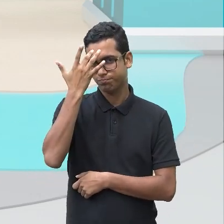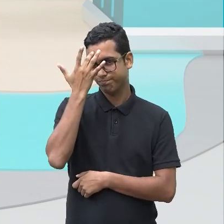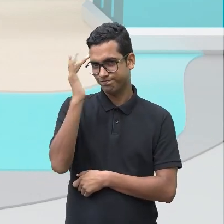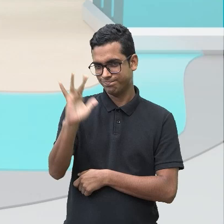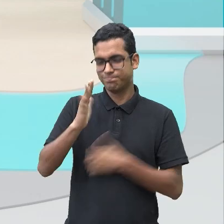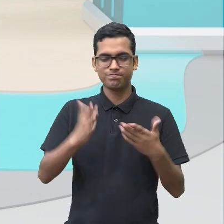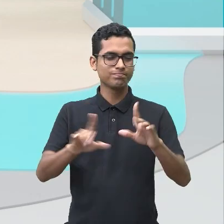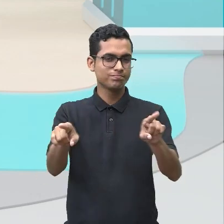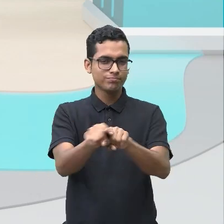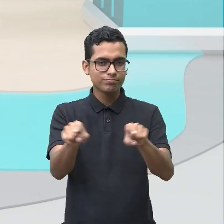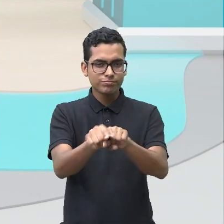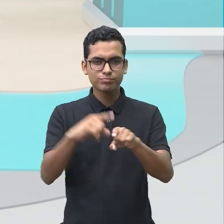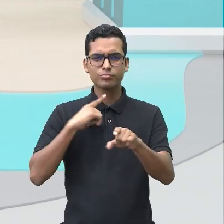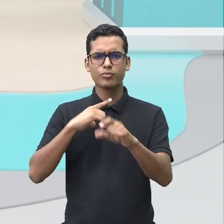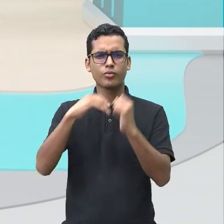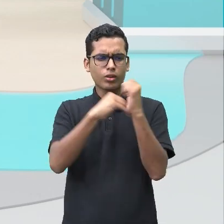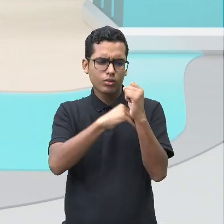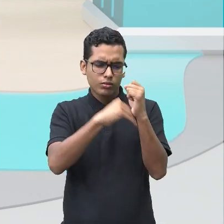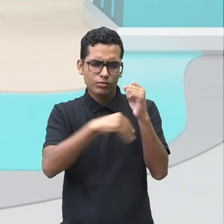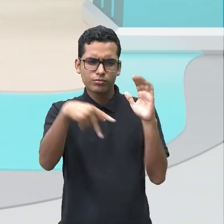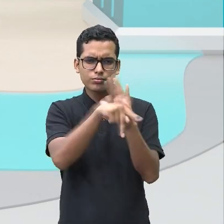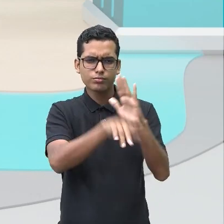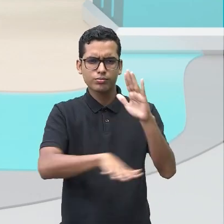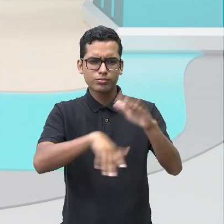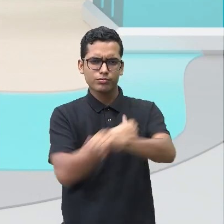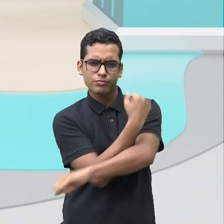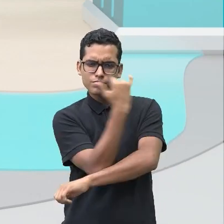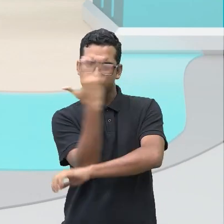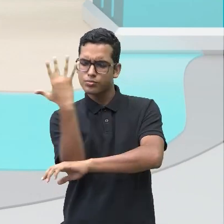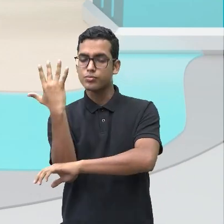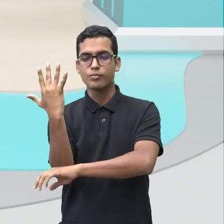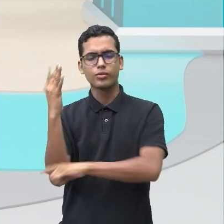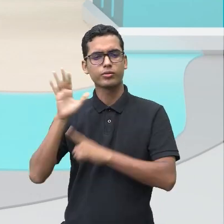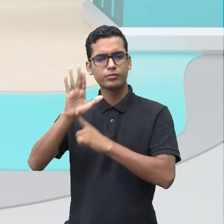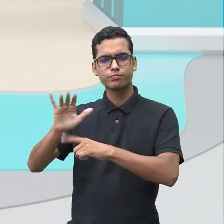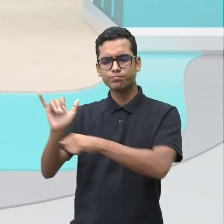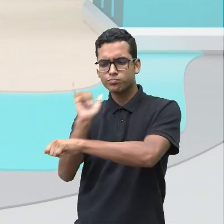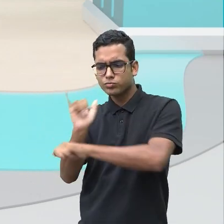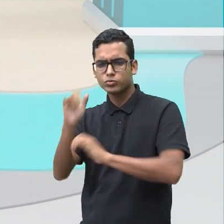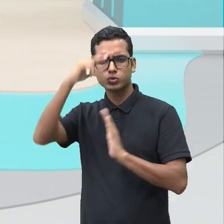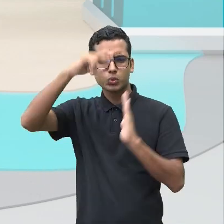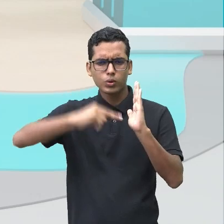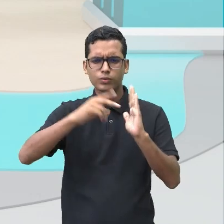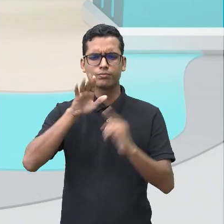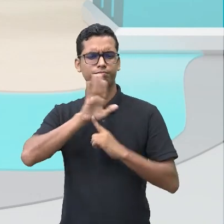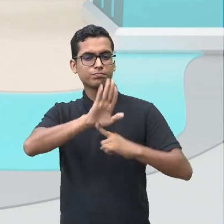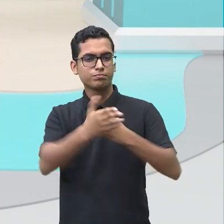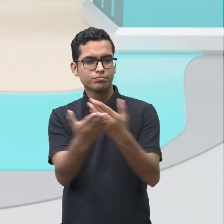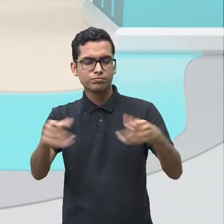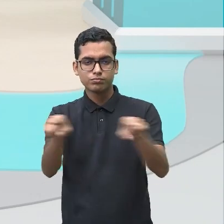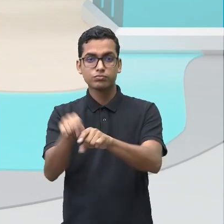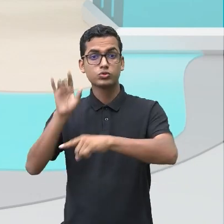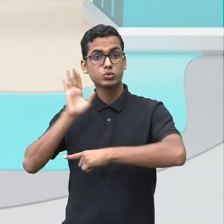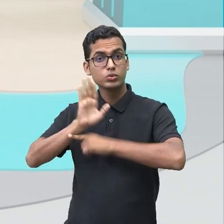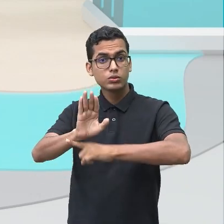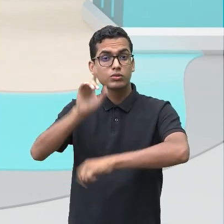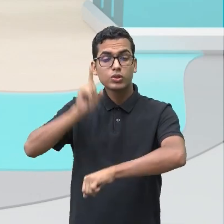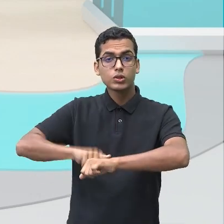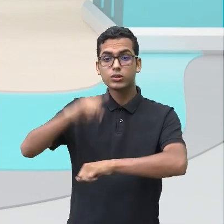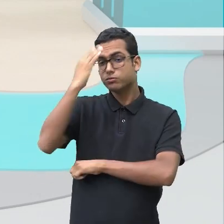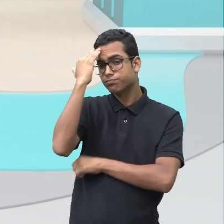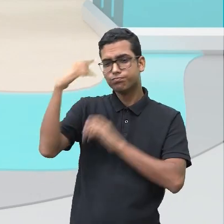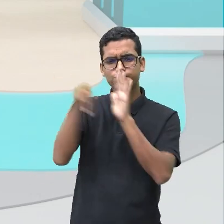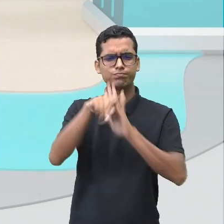mistérios da natureza, eu vou trazer uma dica, uma estratégia de leitura que vai ajudar muito vocês na compreensão de